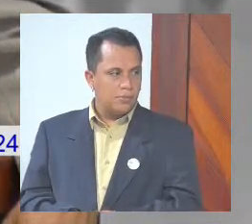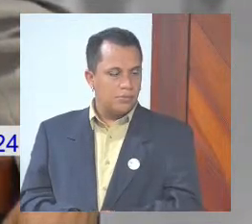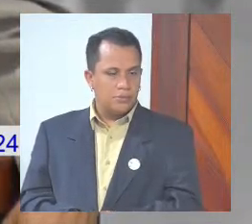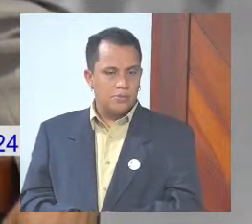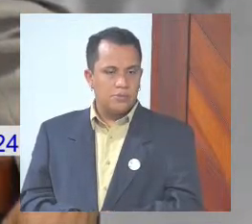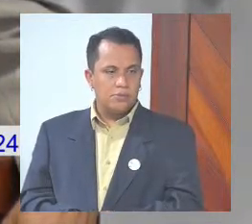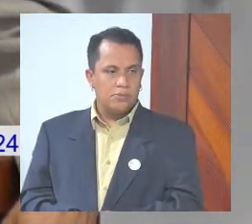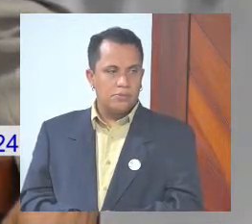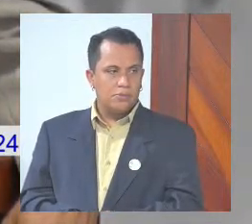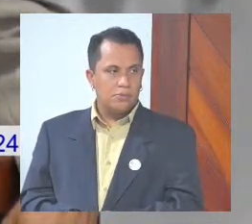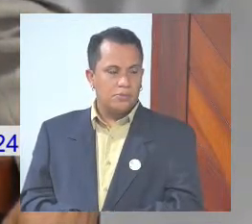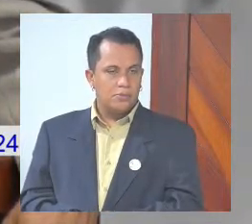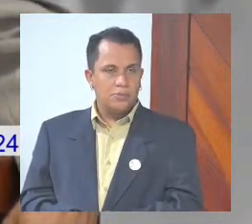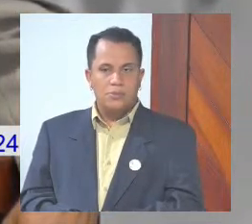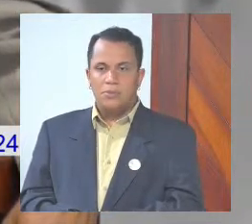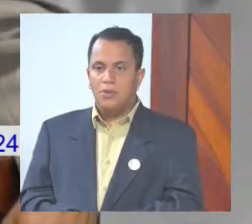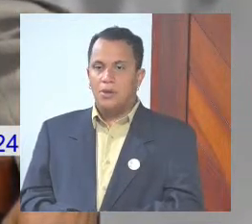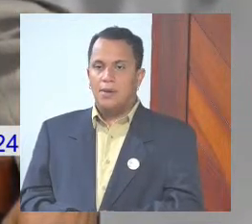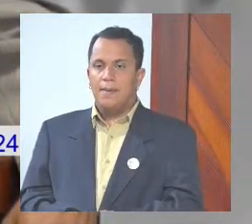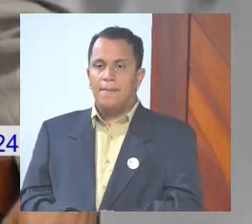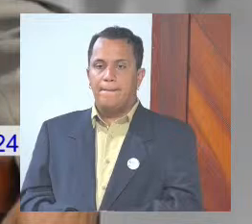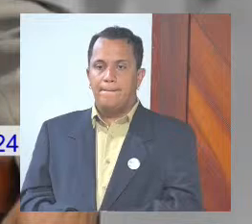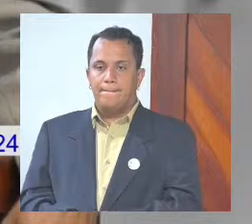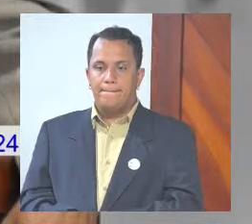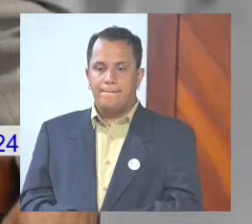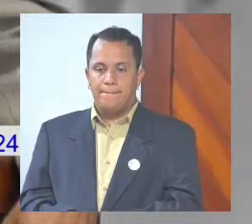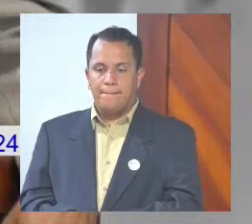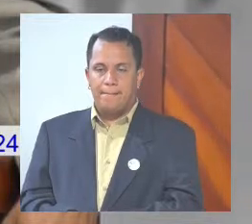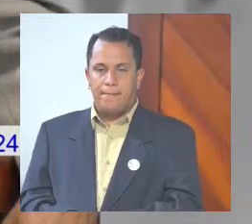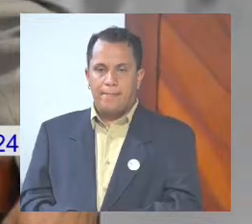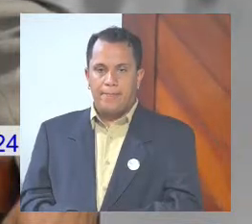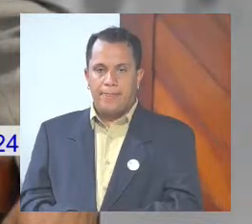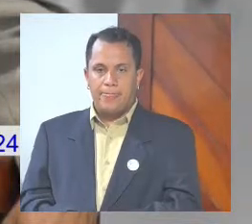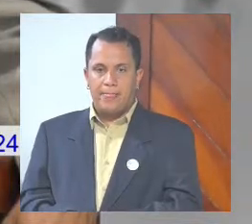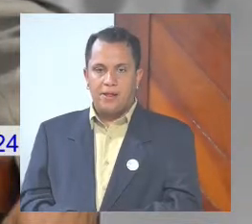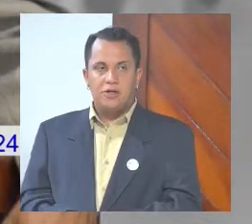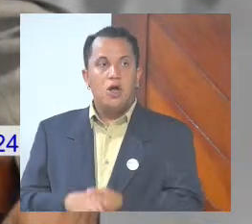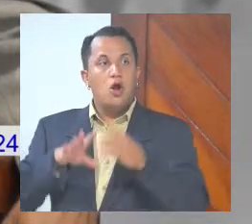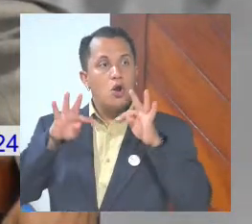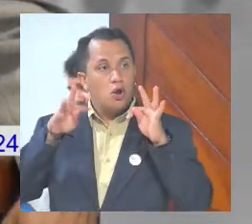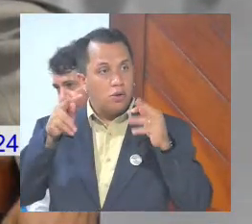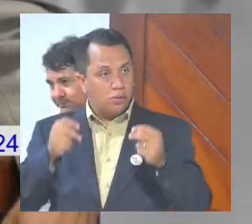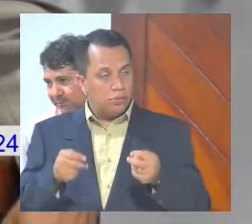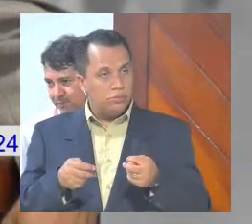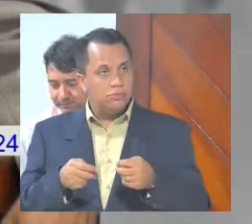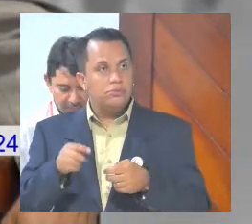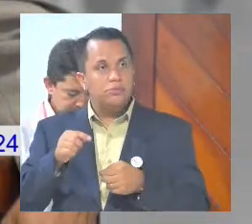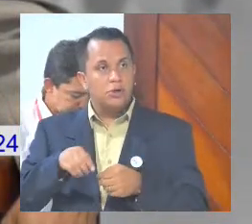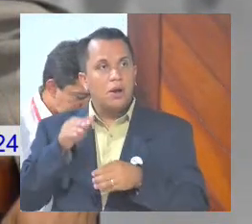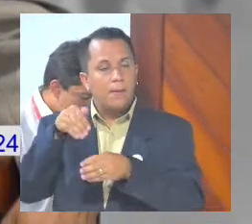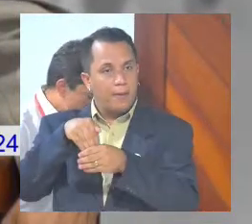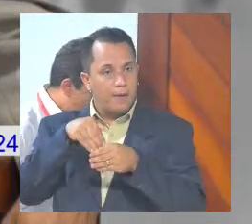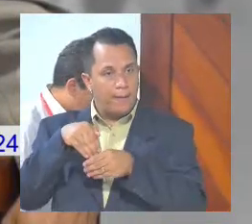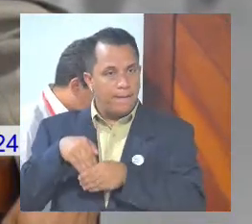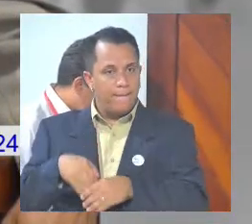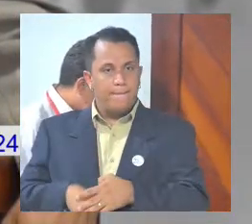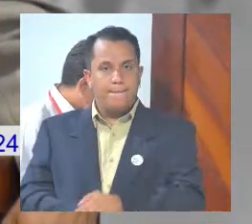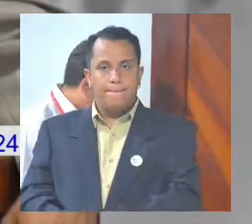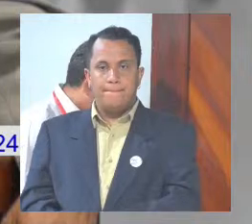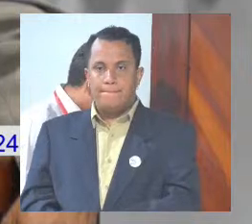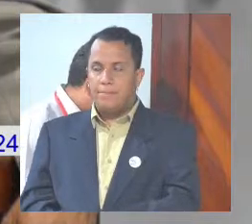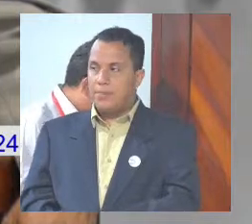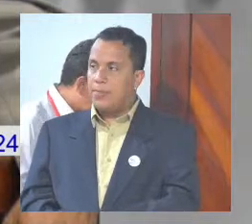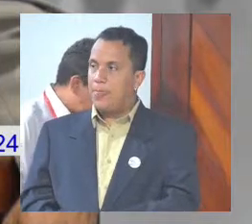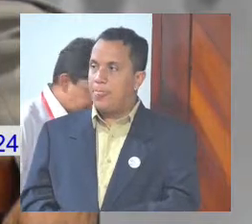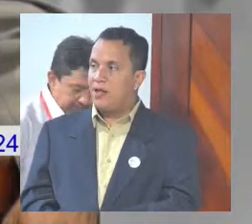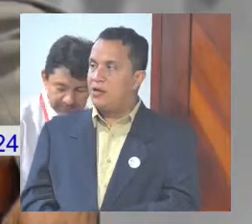a plenária, né? E tudo aqui é votado, né? Você